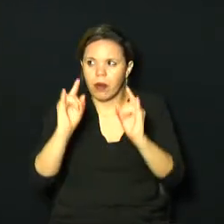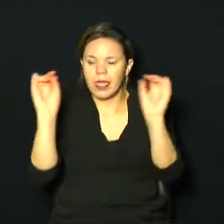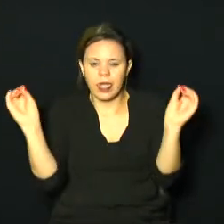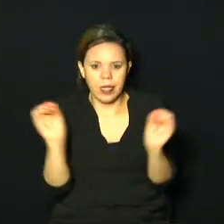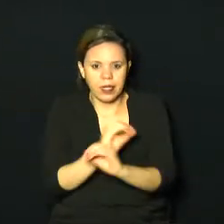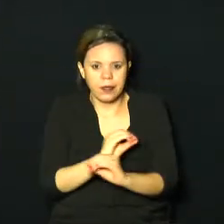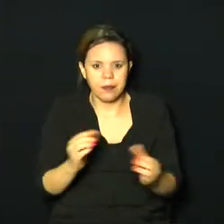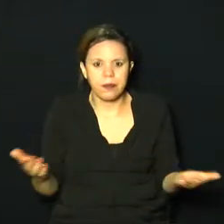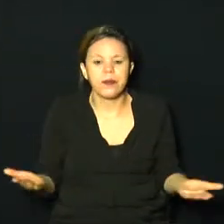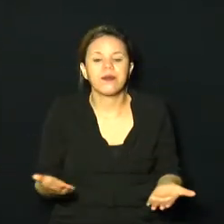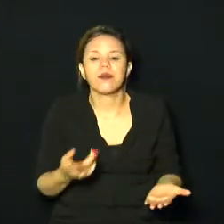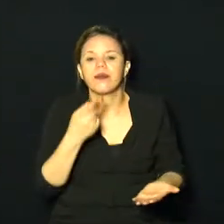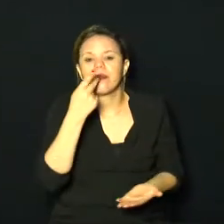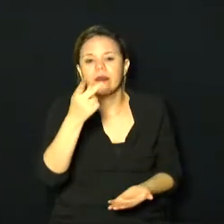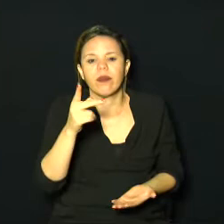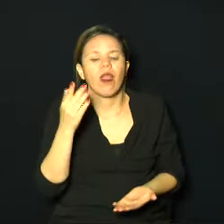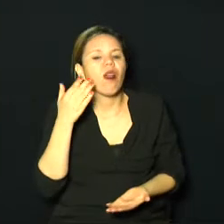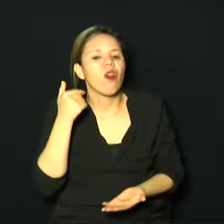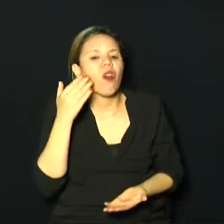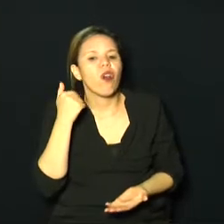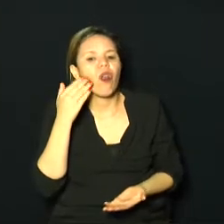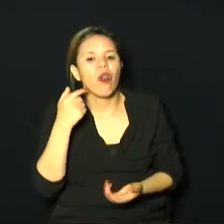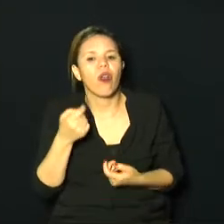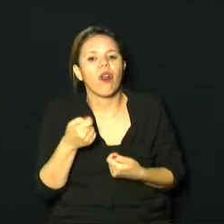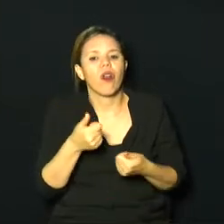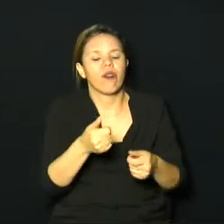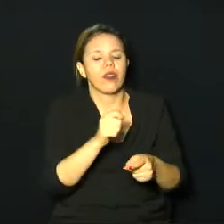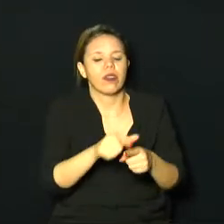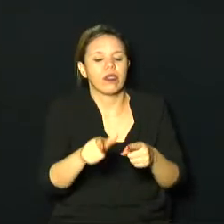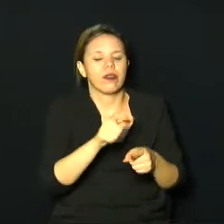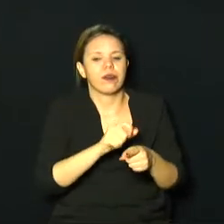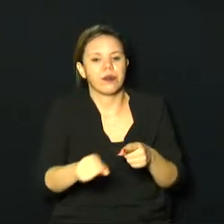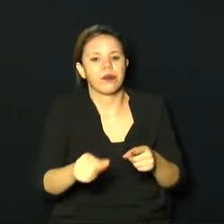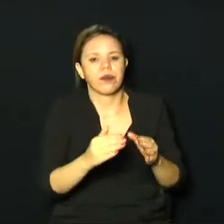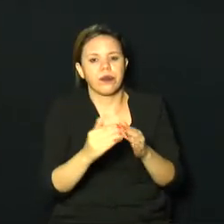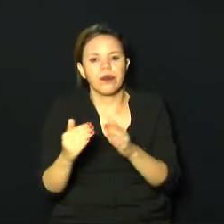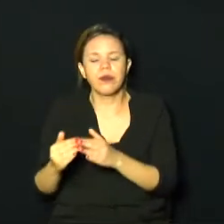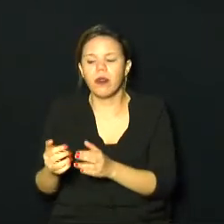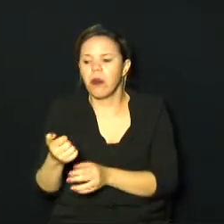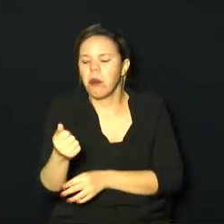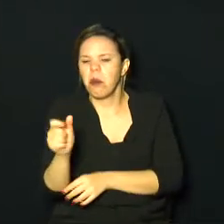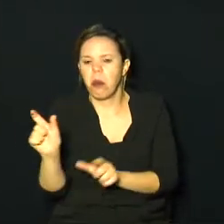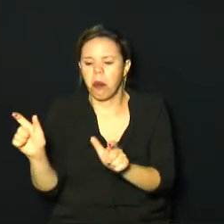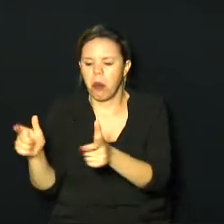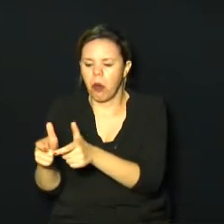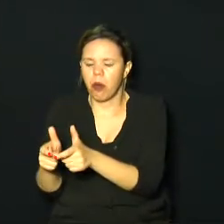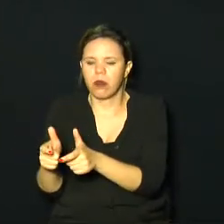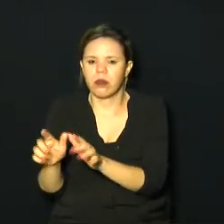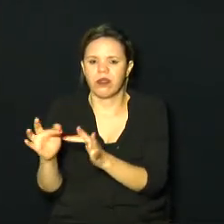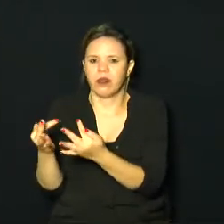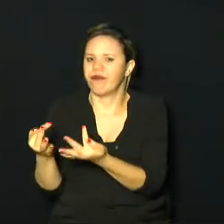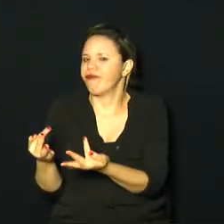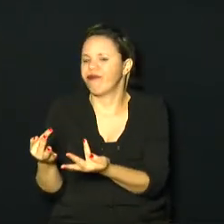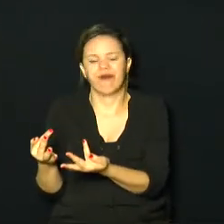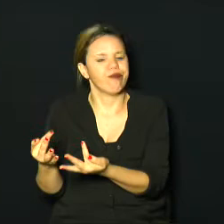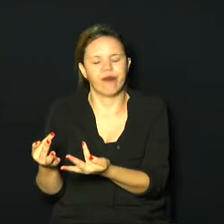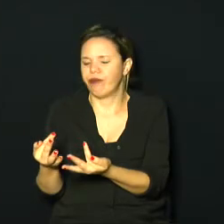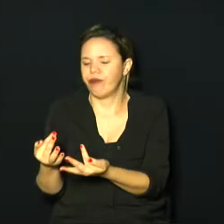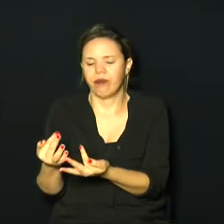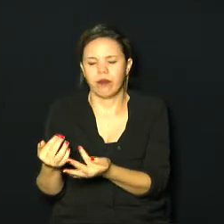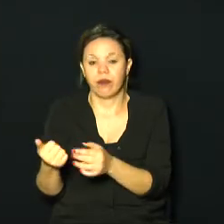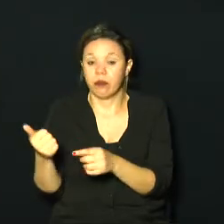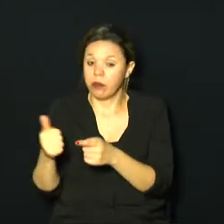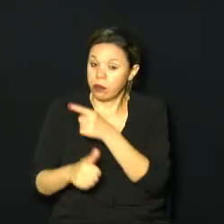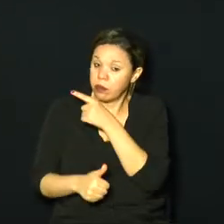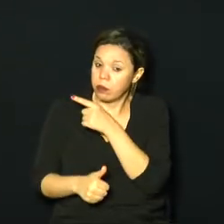e agora está dizendo o quê? Que ela é boazinha porque ela vai dar auxílio moradia para 1/5 das famílias? Então, primeiro nós temos que